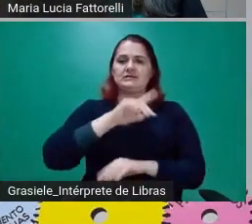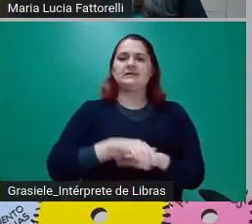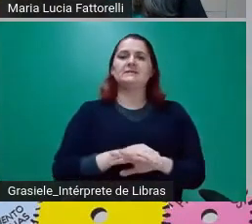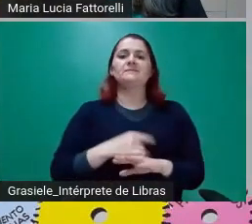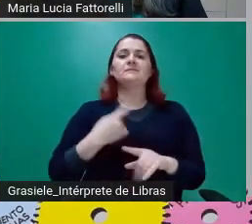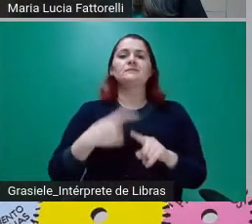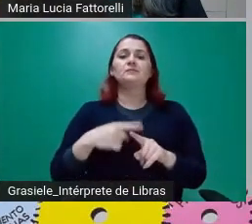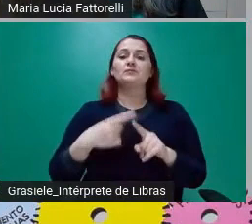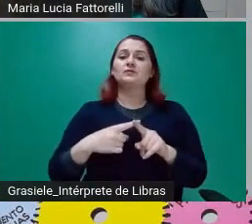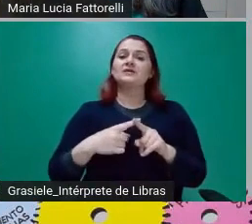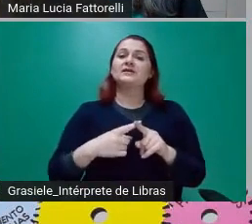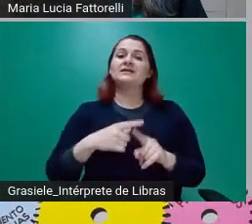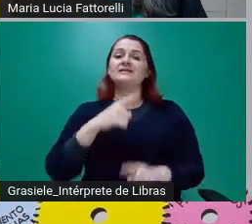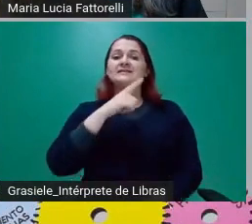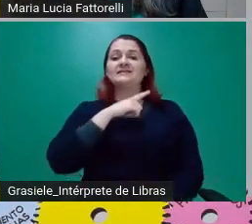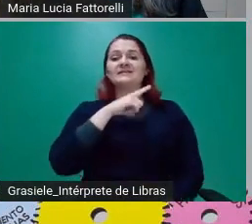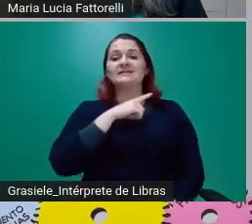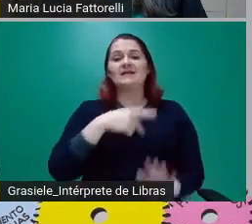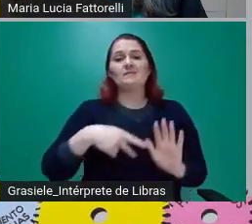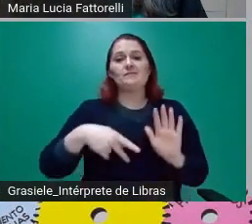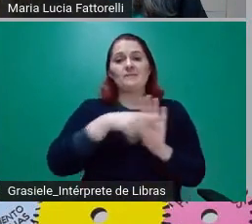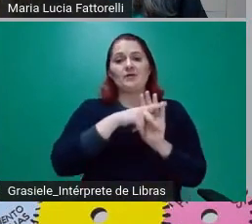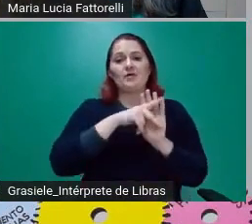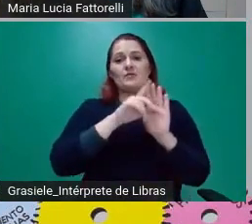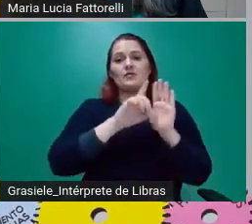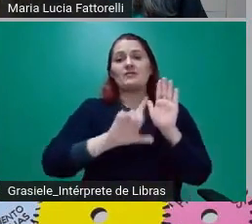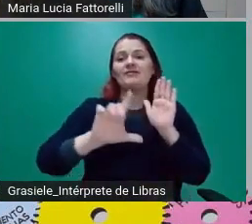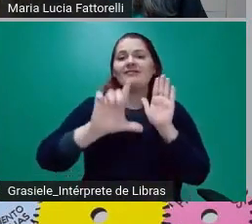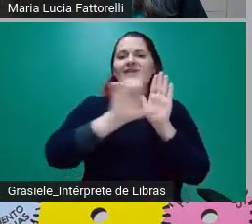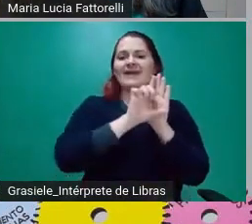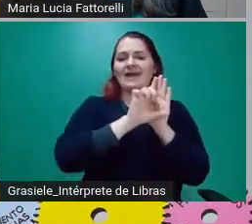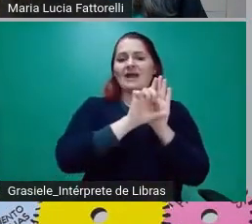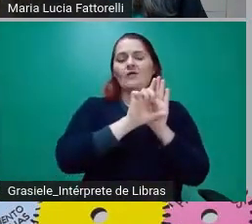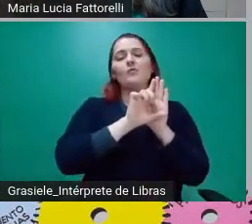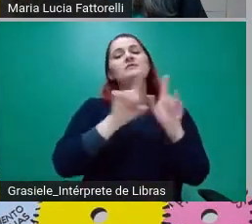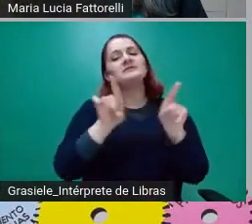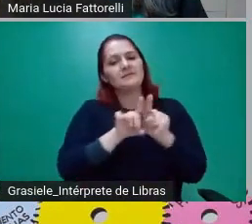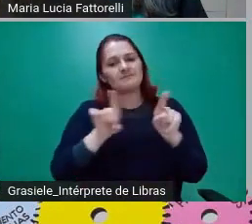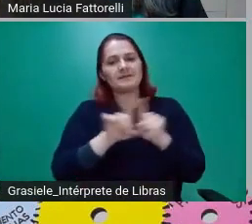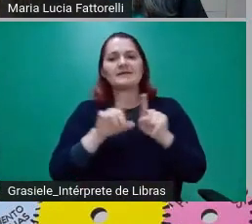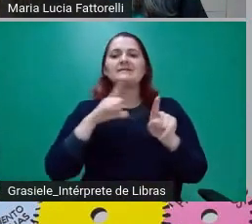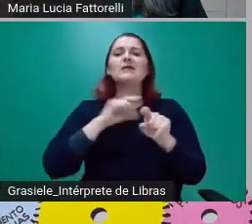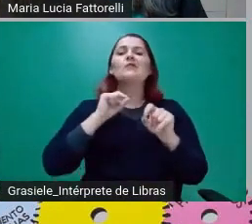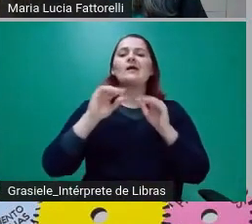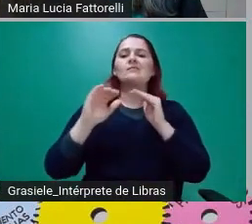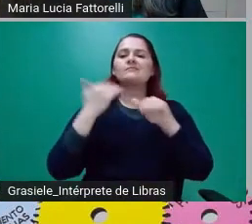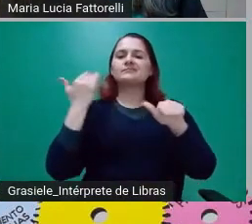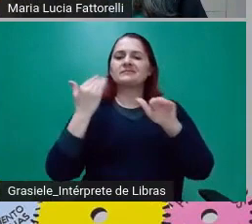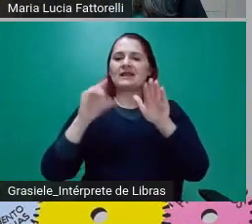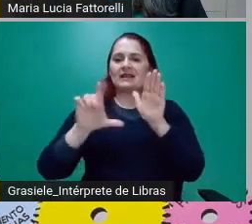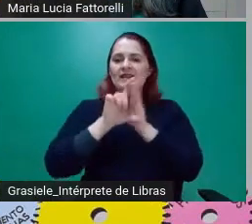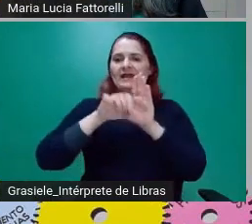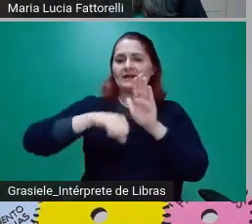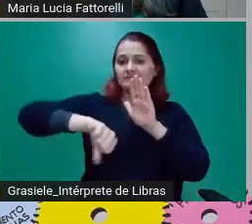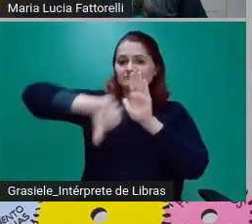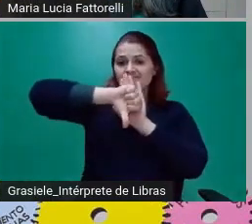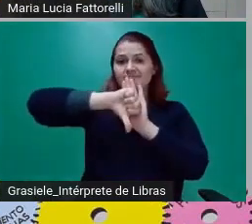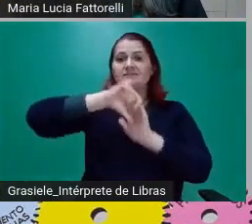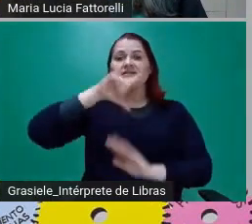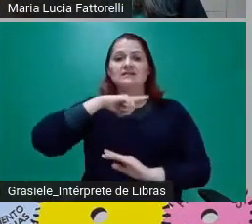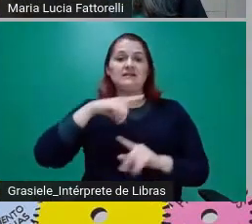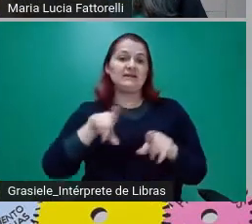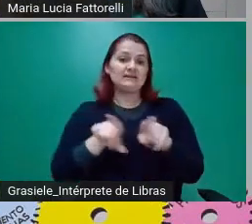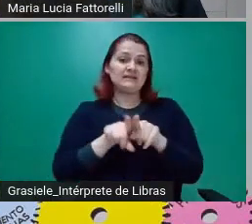até ilegais, eles são utilizados para garantir esses objetivos, né? E aí a gente pode